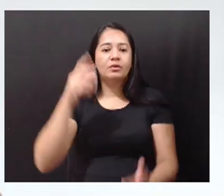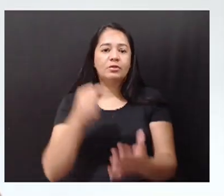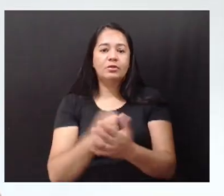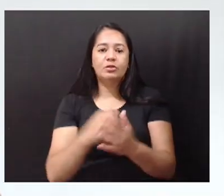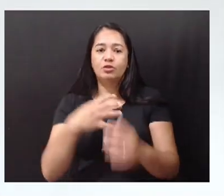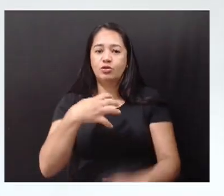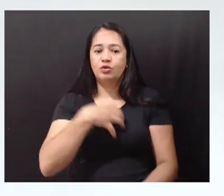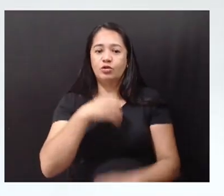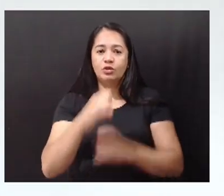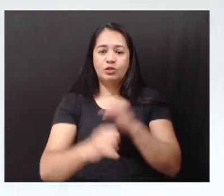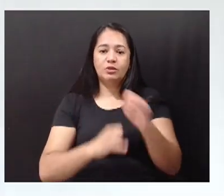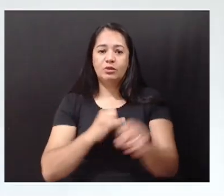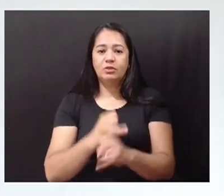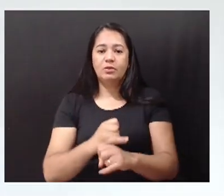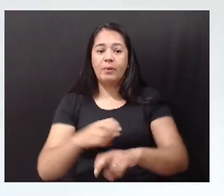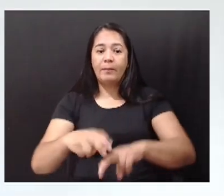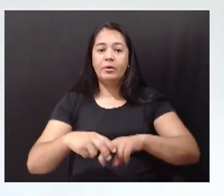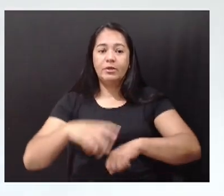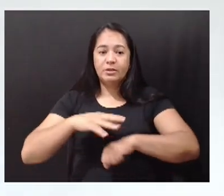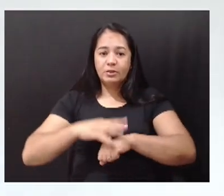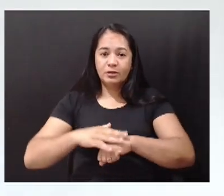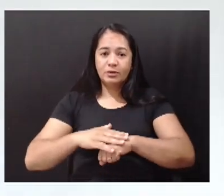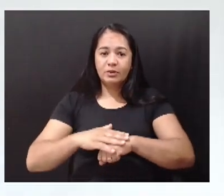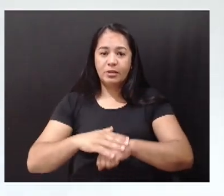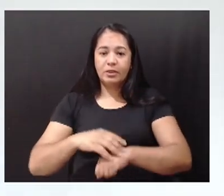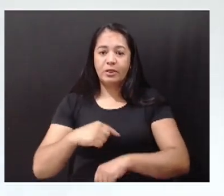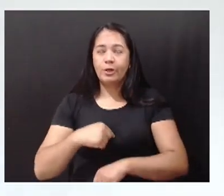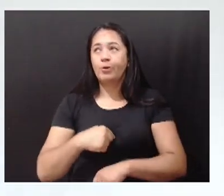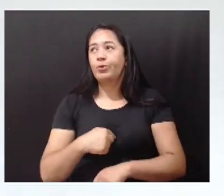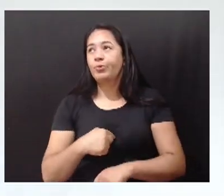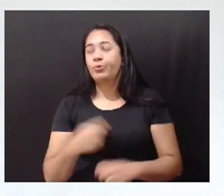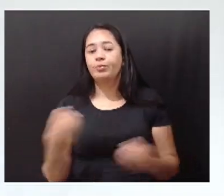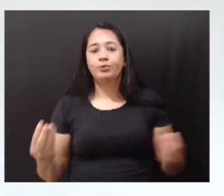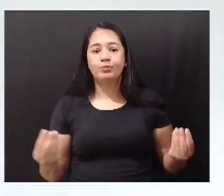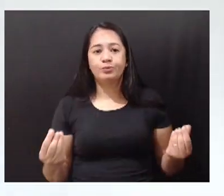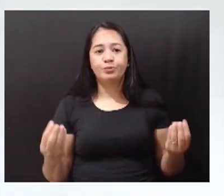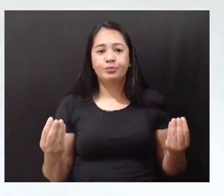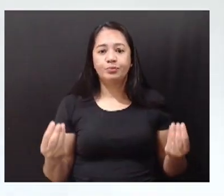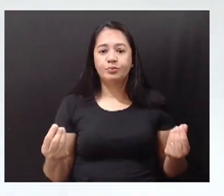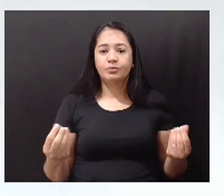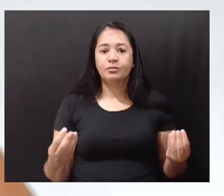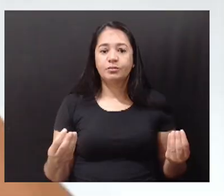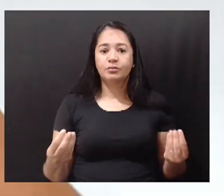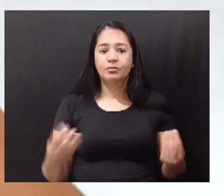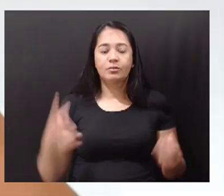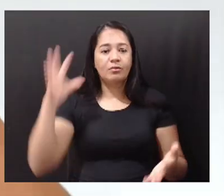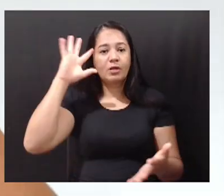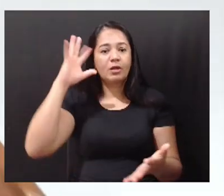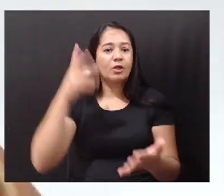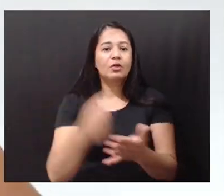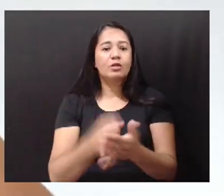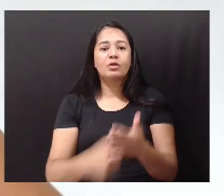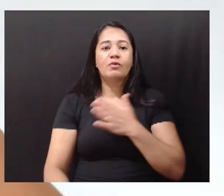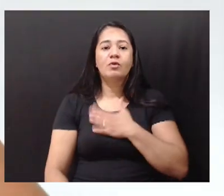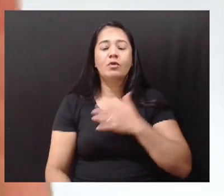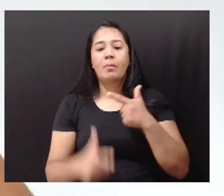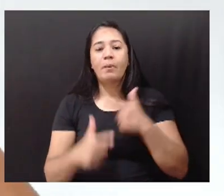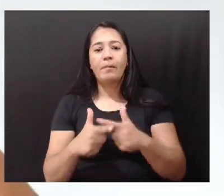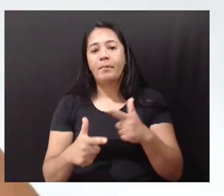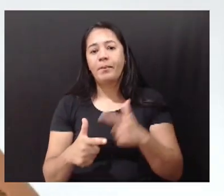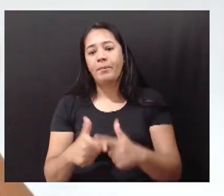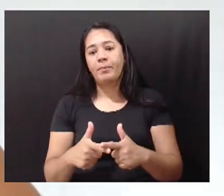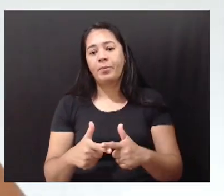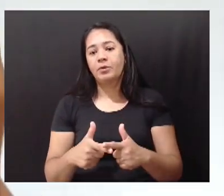causa adoecimento, porque eu não dou conta mais de resolver as minhas questões sem